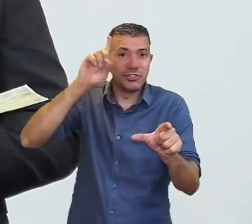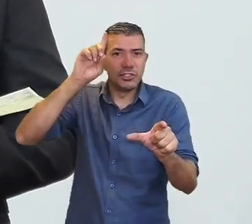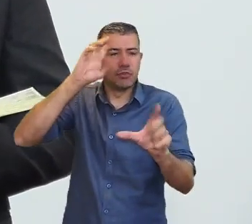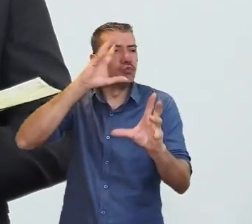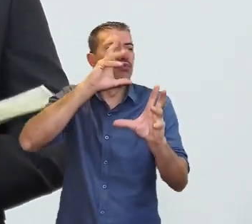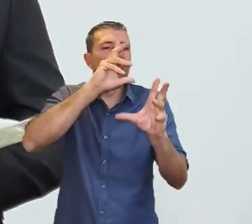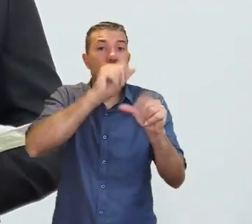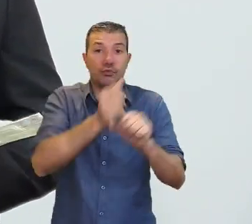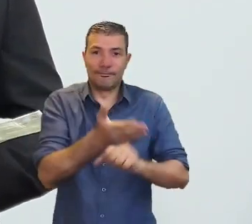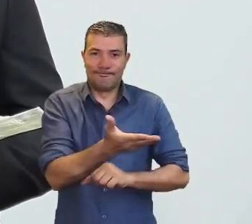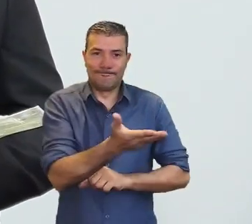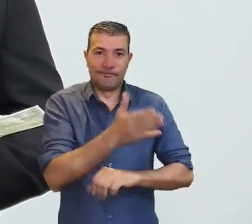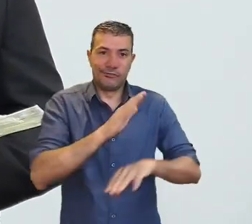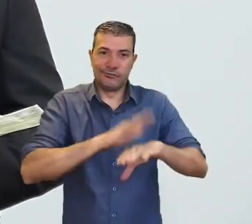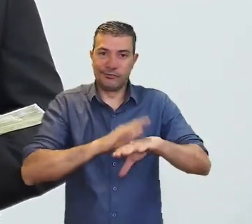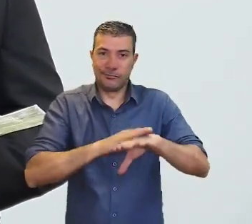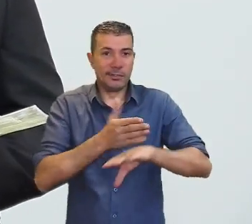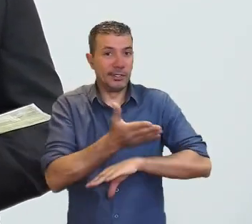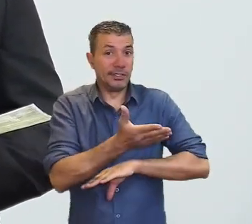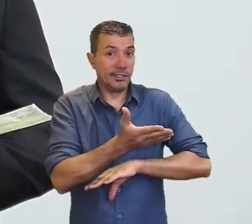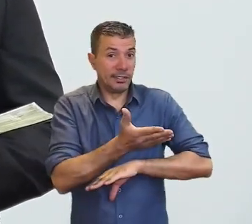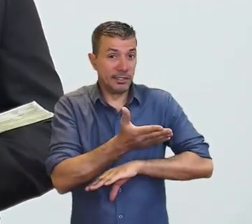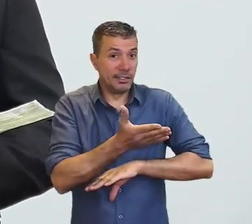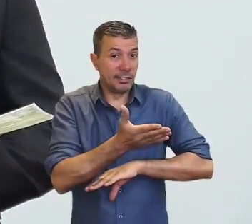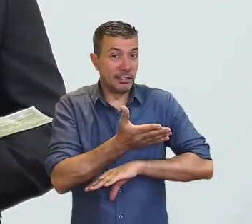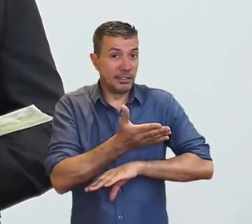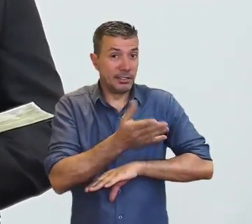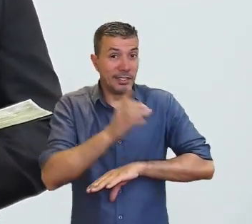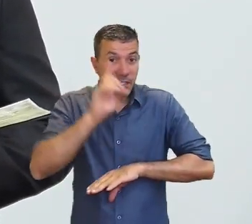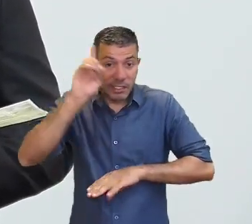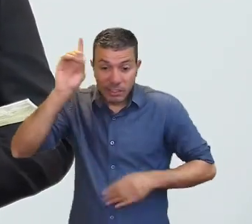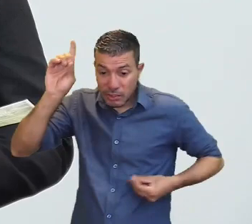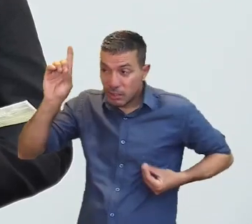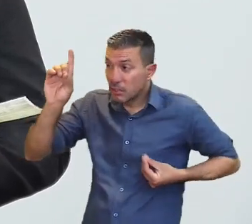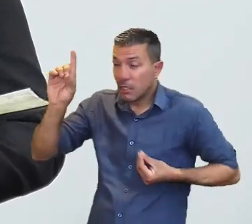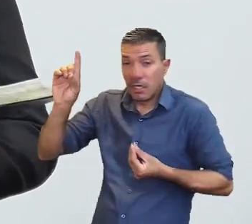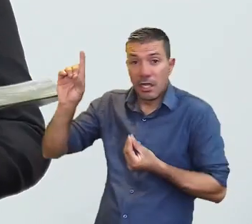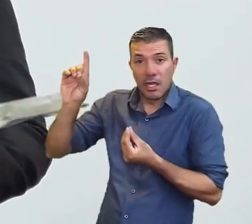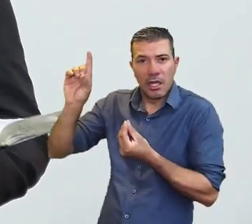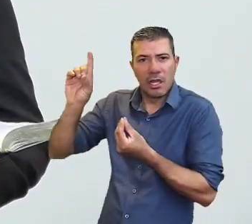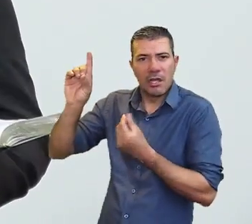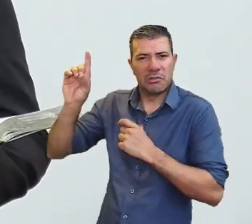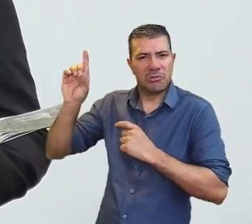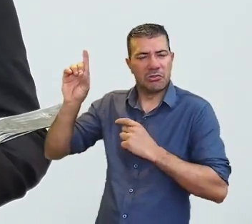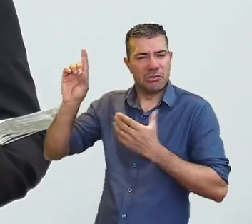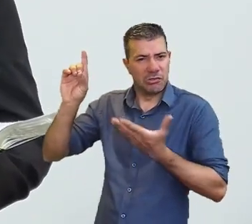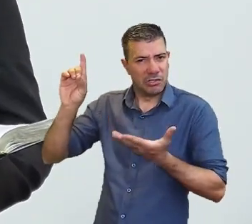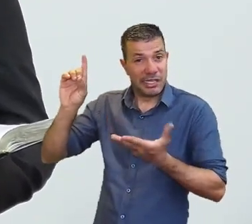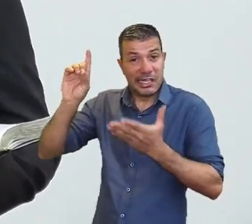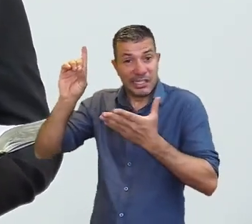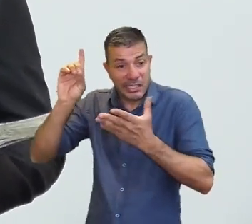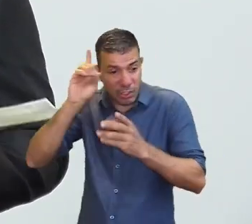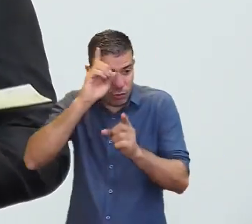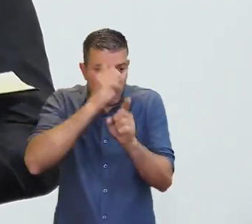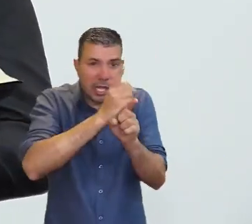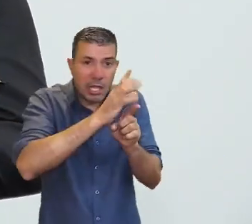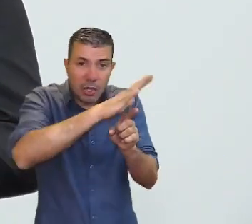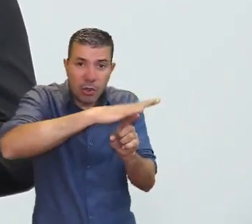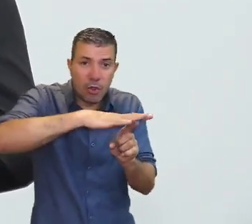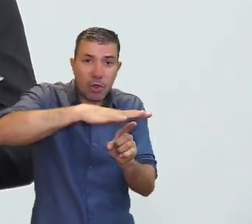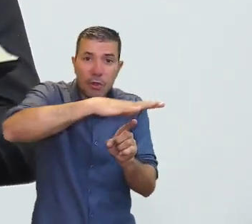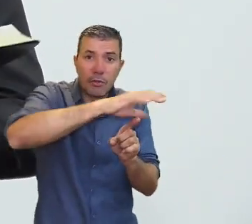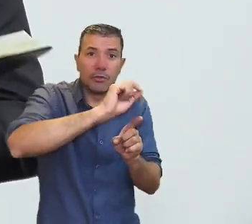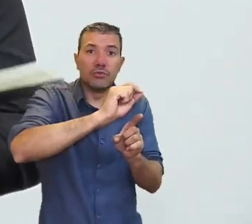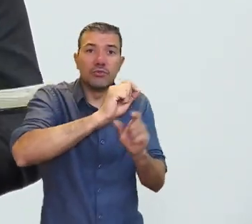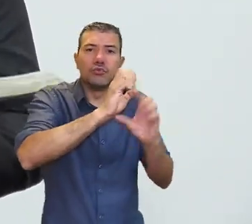texto, seria assim: nós vamos entregar a Deus alguma coisa daquilo que temos? Se Deus é dono de todas as